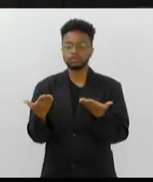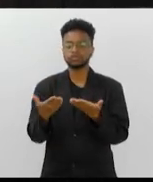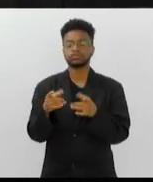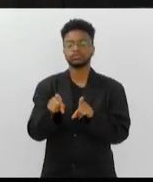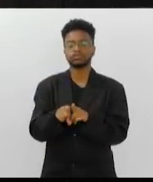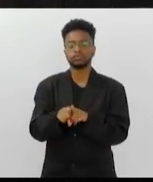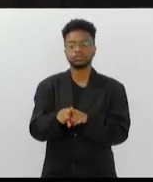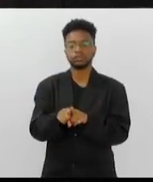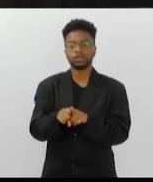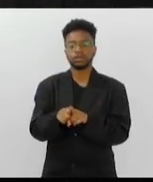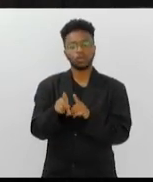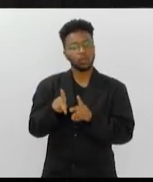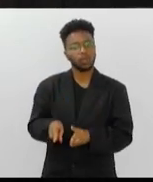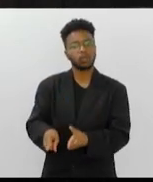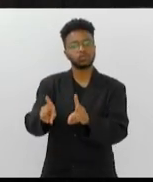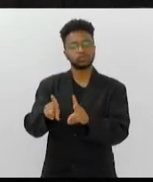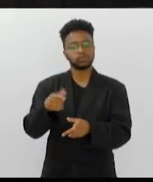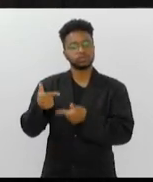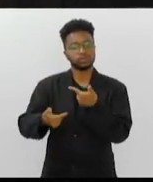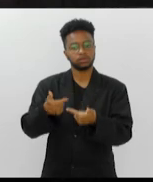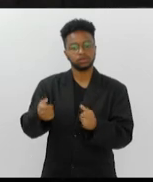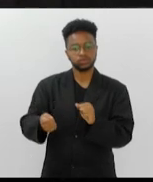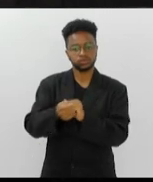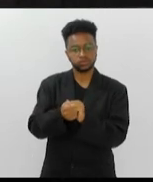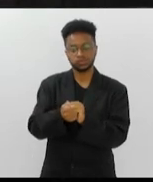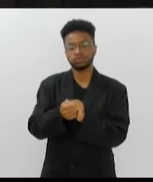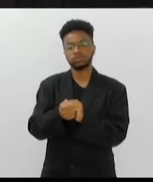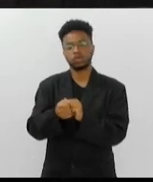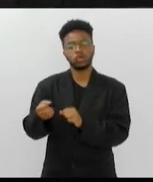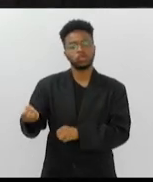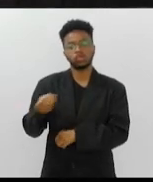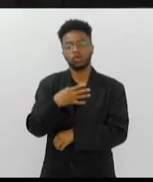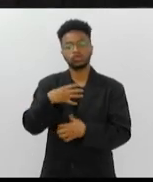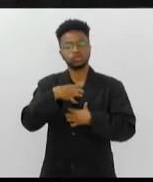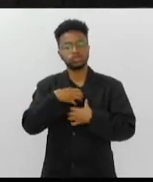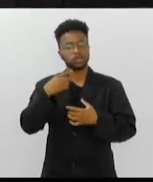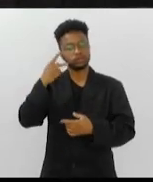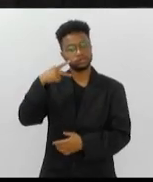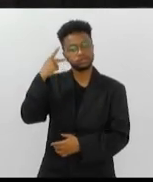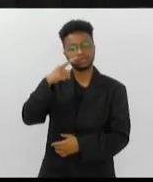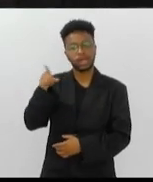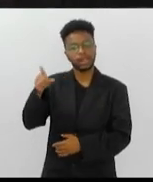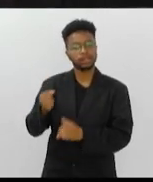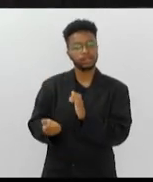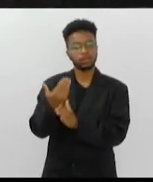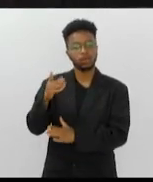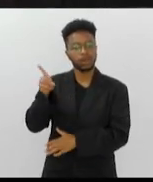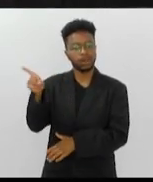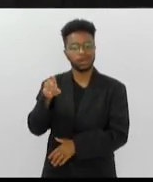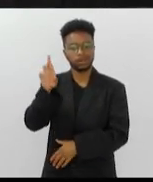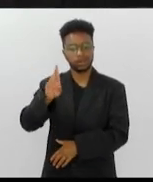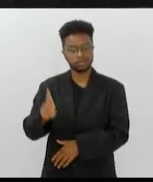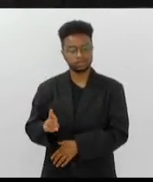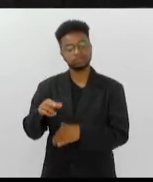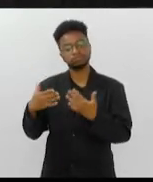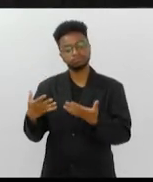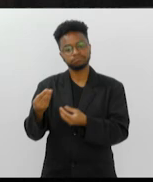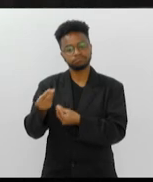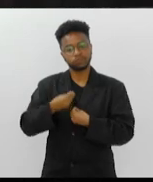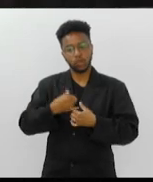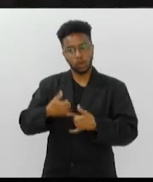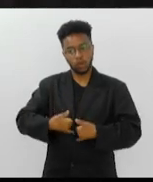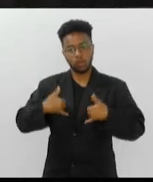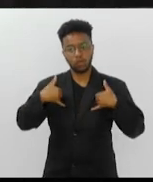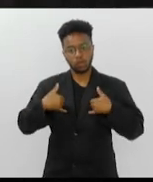honra de dar sequência nesse trabalho, nessa nova forma de fazer política que ele implantou lá em Resende, que tem dado tanto orgulho para a